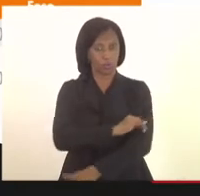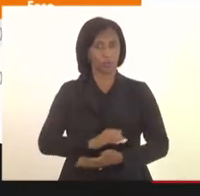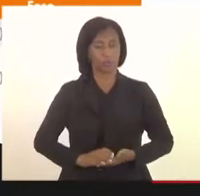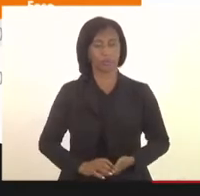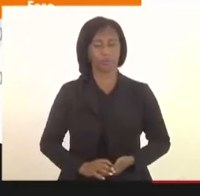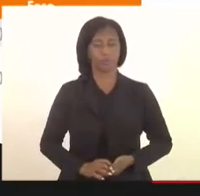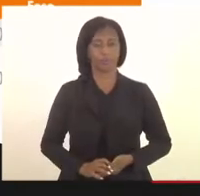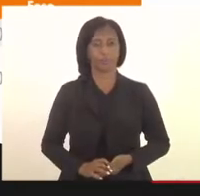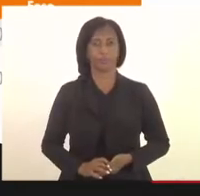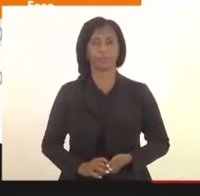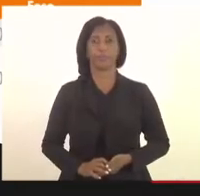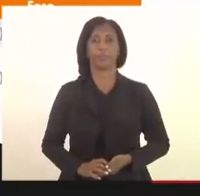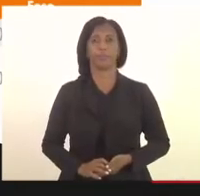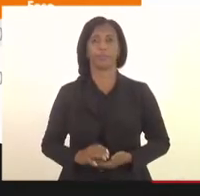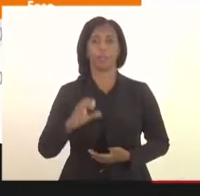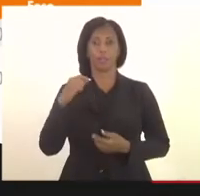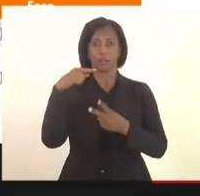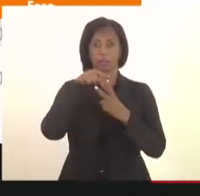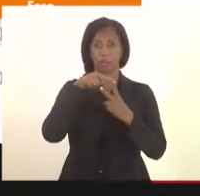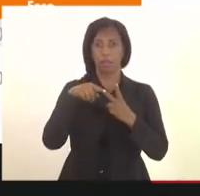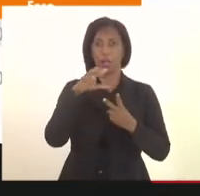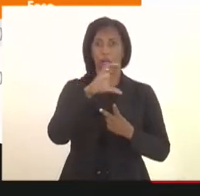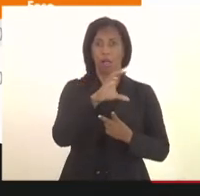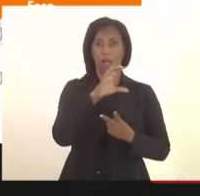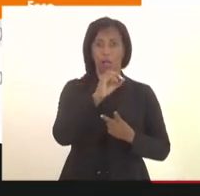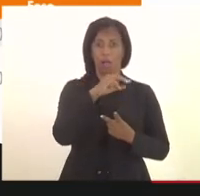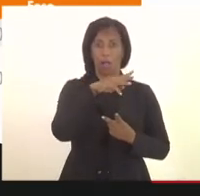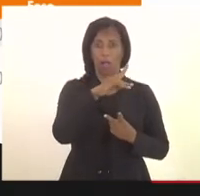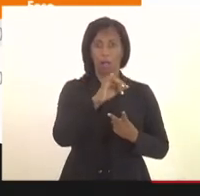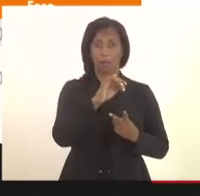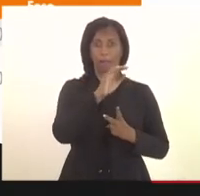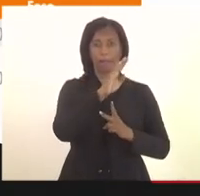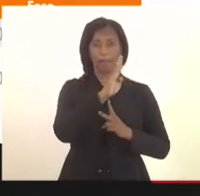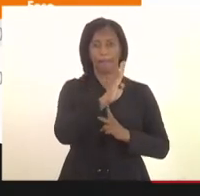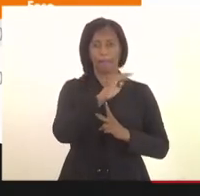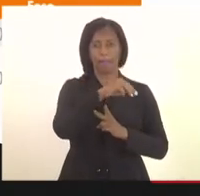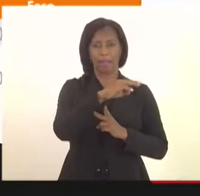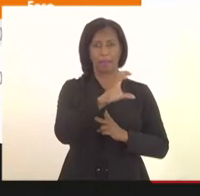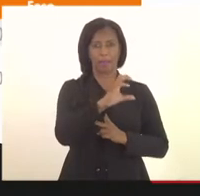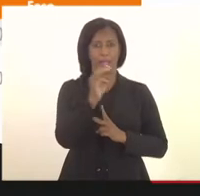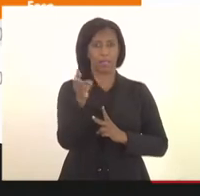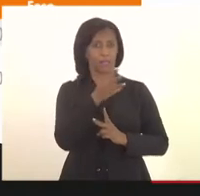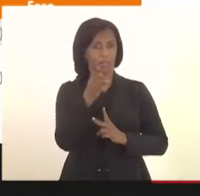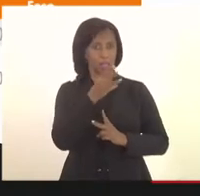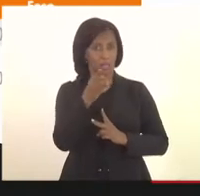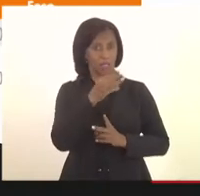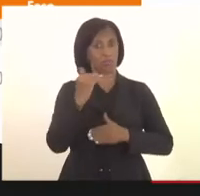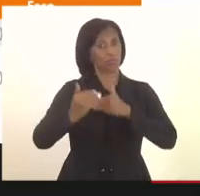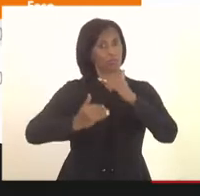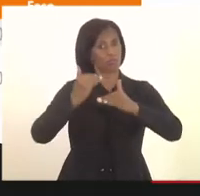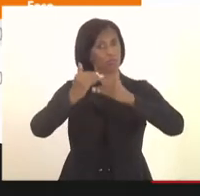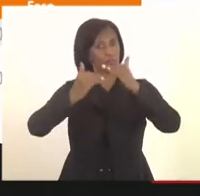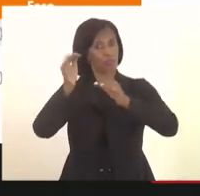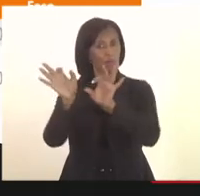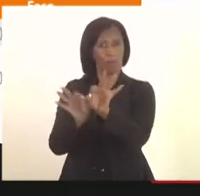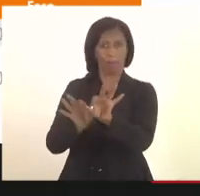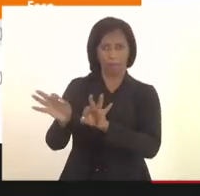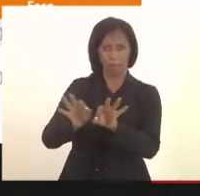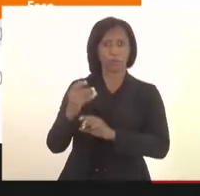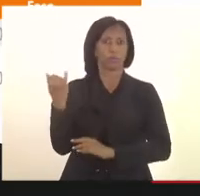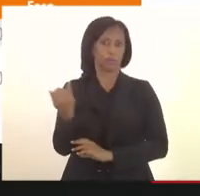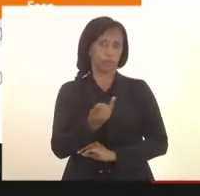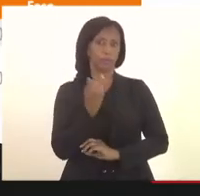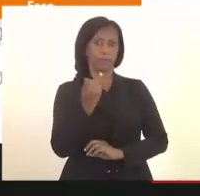e são dois: o campo de BMC-33, que é um campo ainda em fase de desenvolvimento, que é um projeto bem